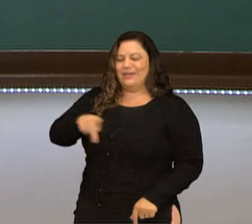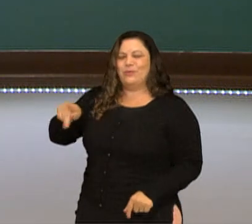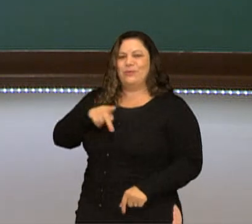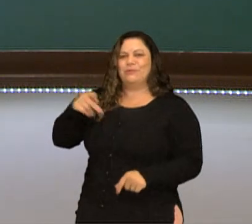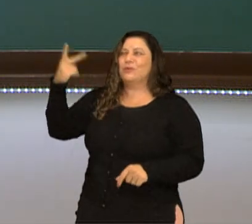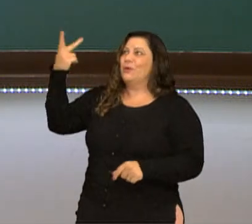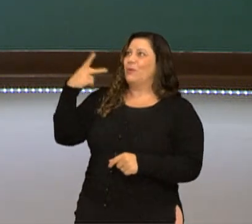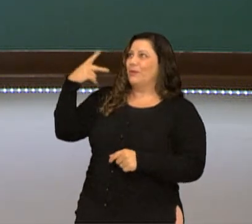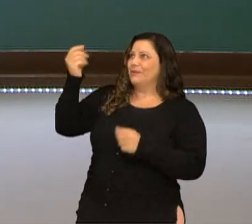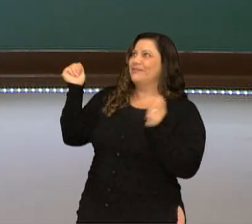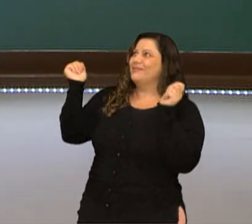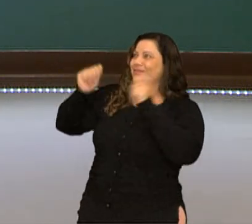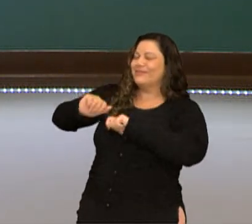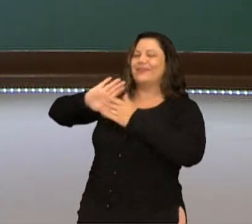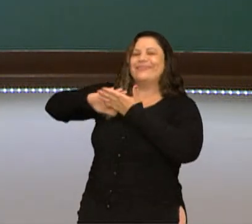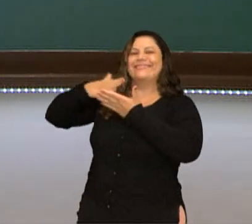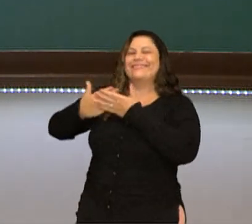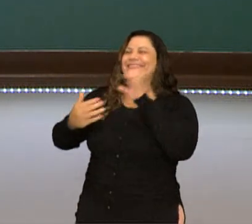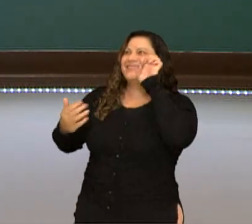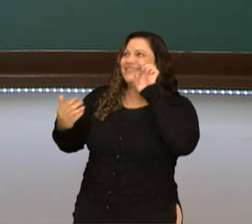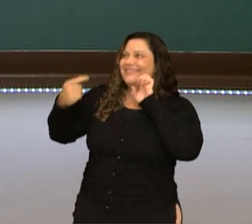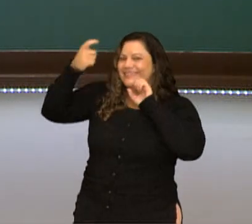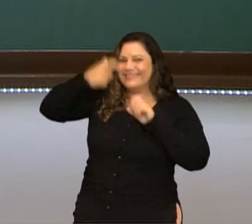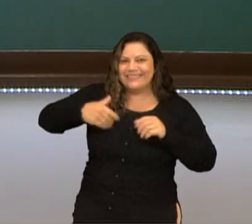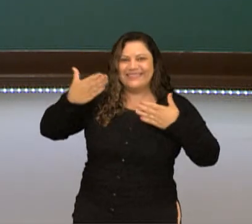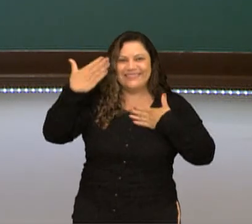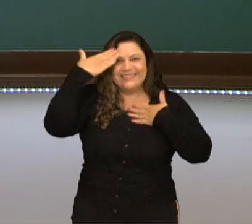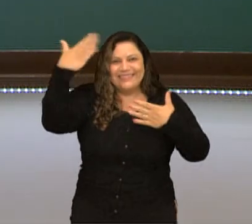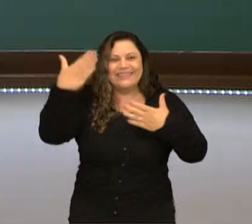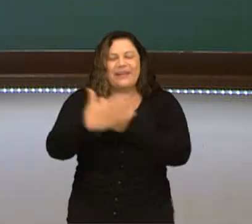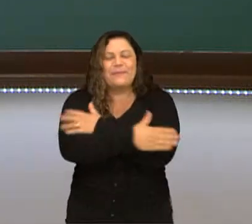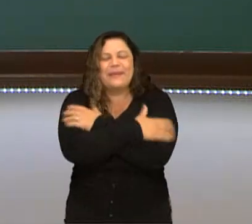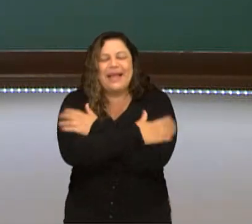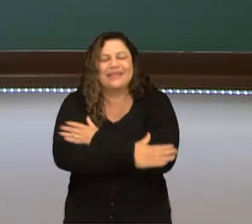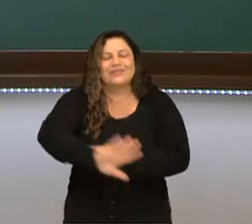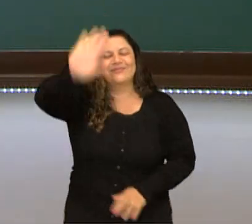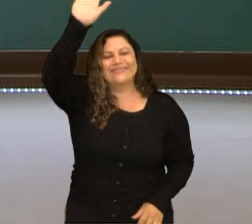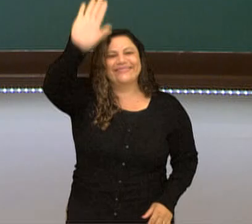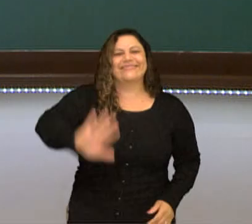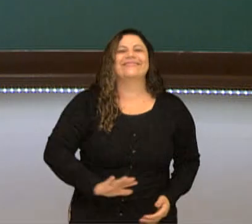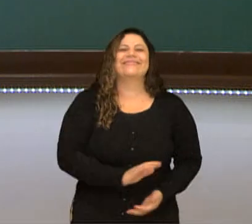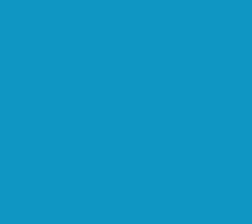tanto eu como a nossa querida Elisângela. Um abraço e até a próxima!